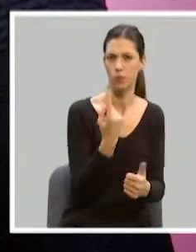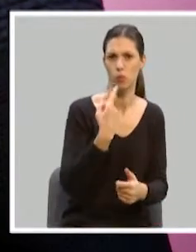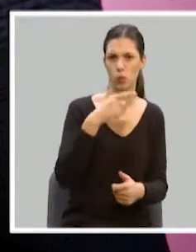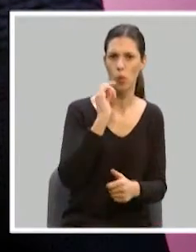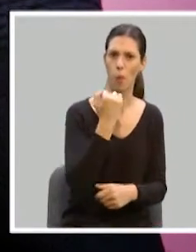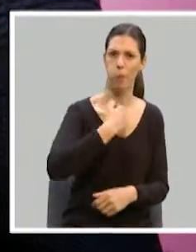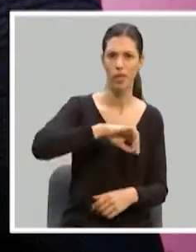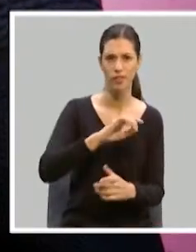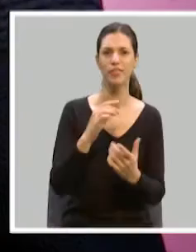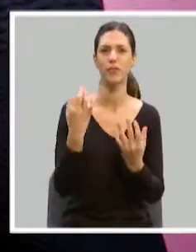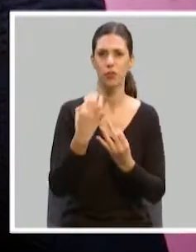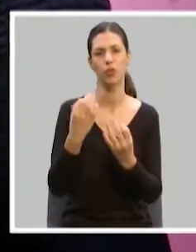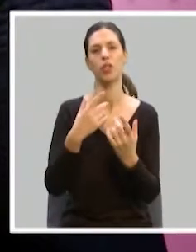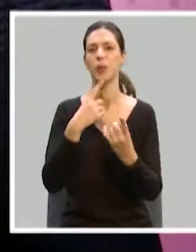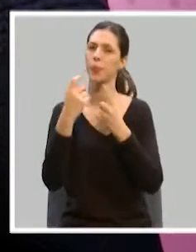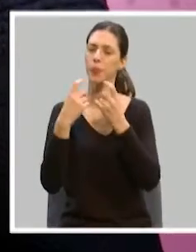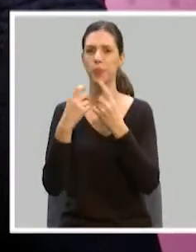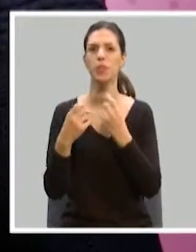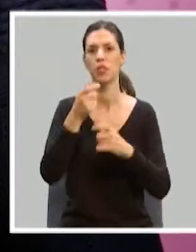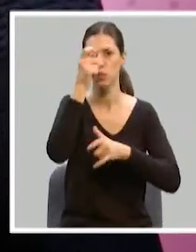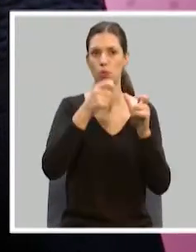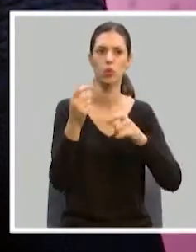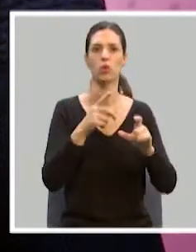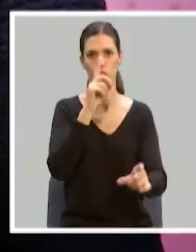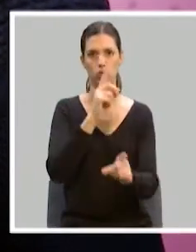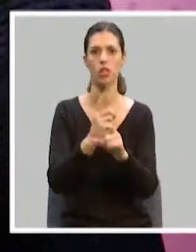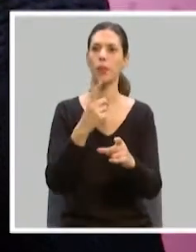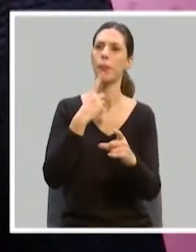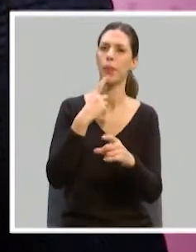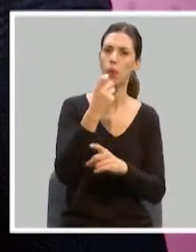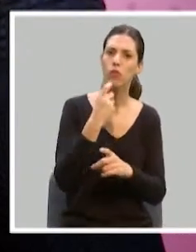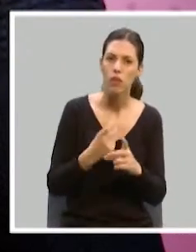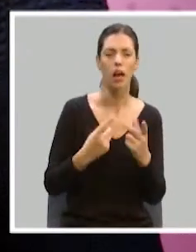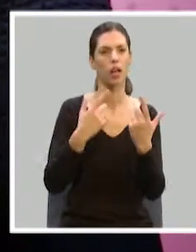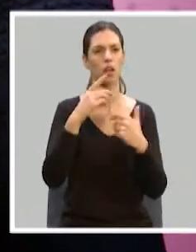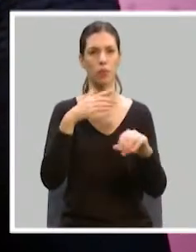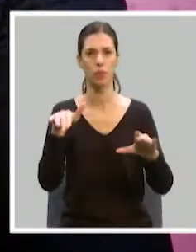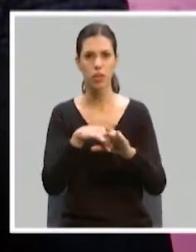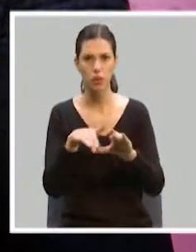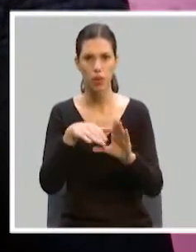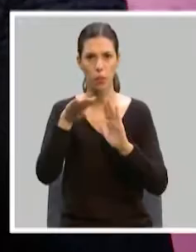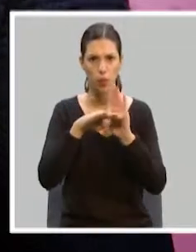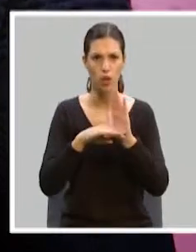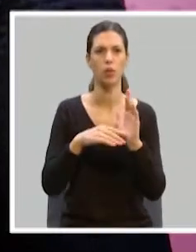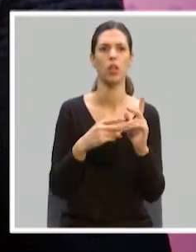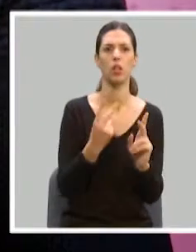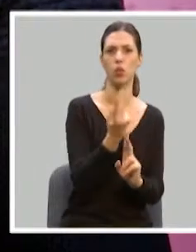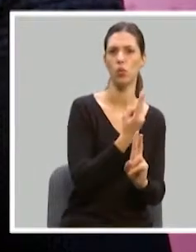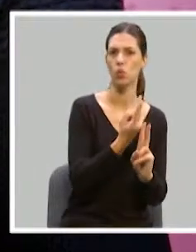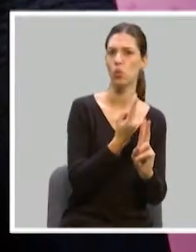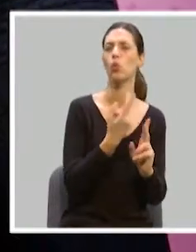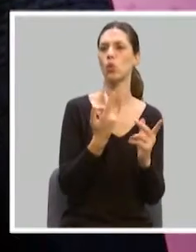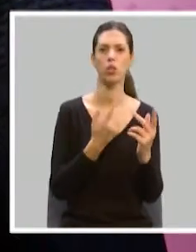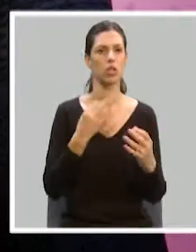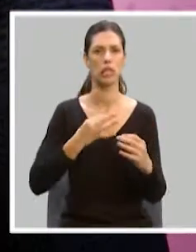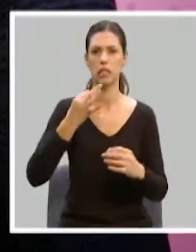e as pessoas foram falando e foram participando no programa com a vontade e eles foram temos sempre os outros